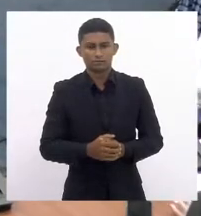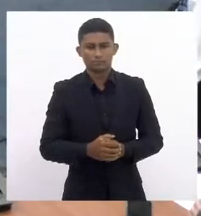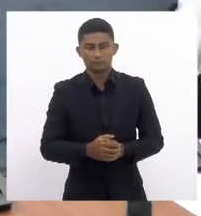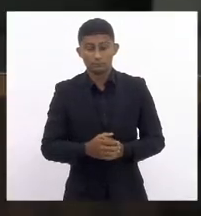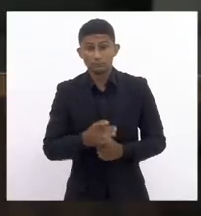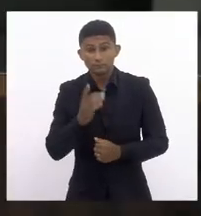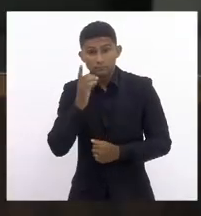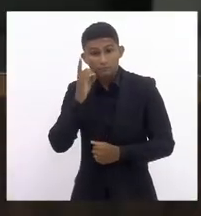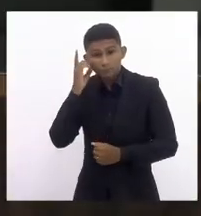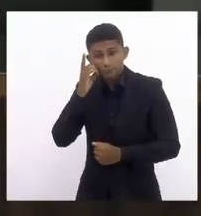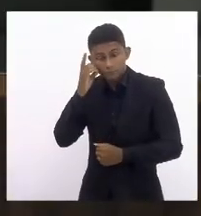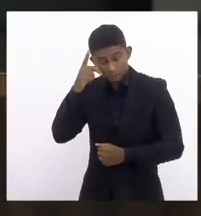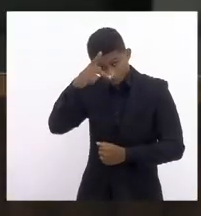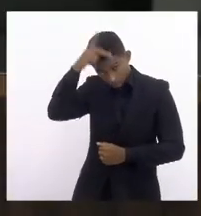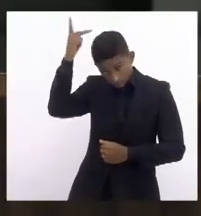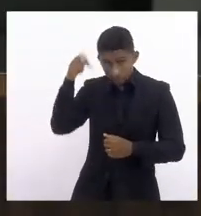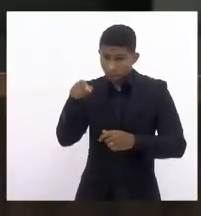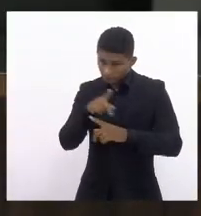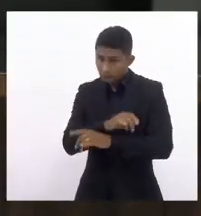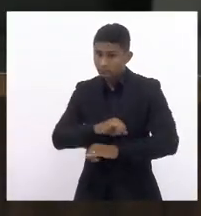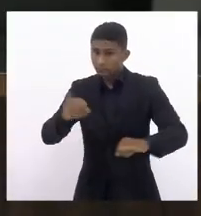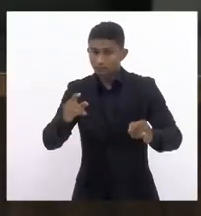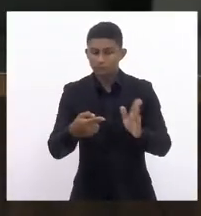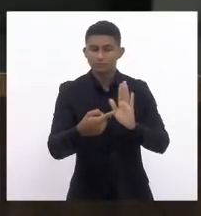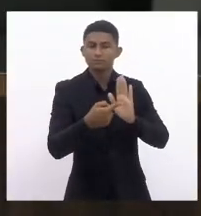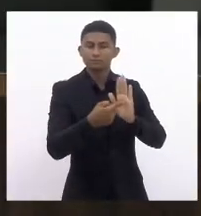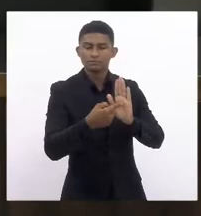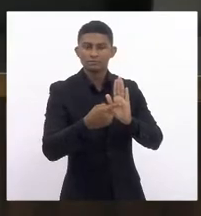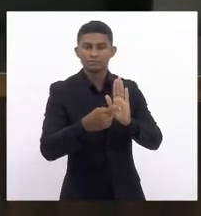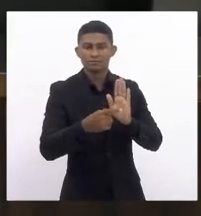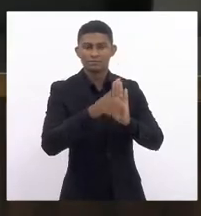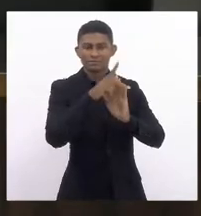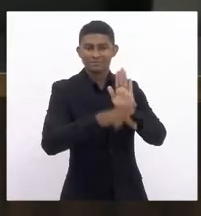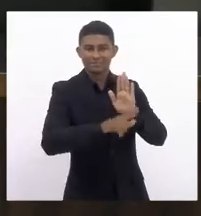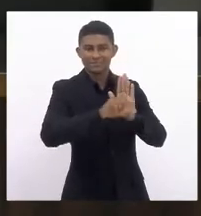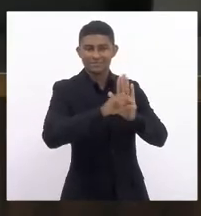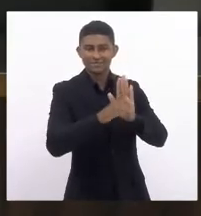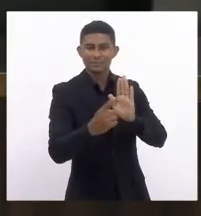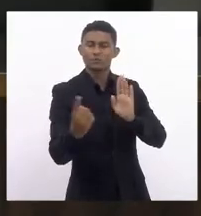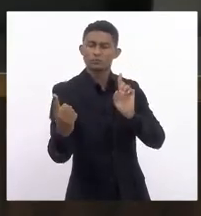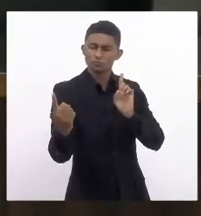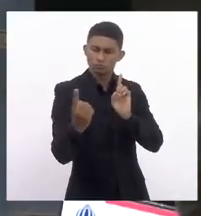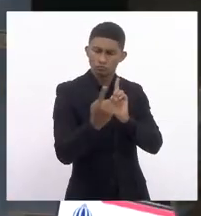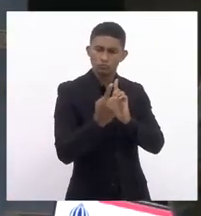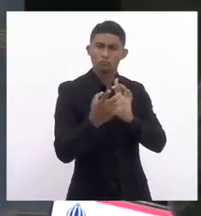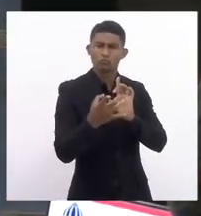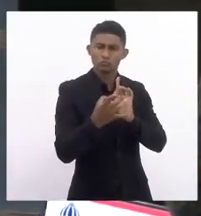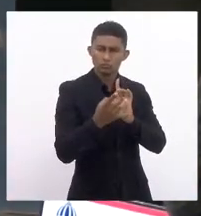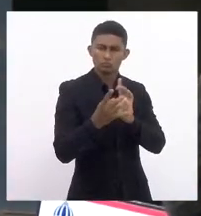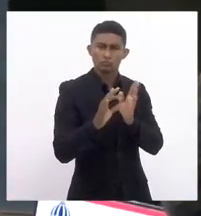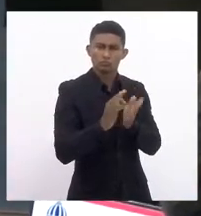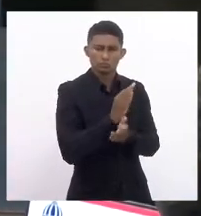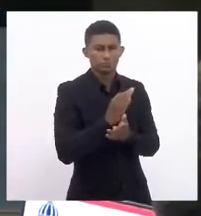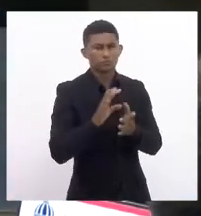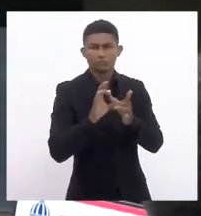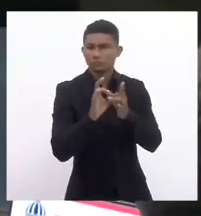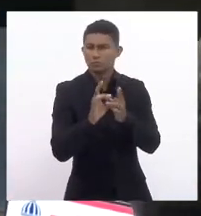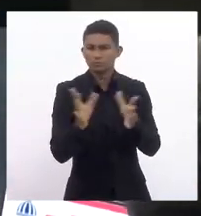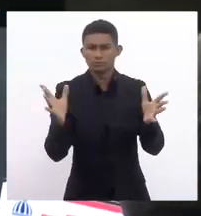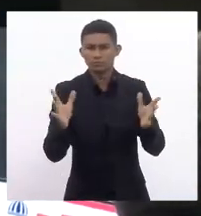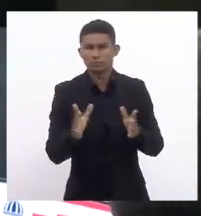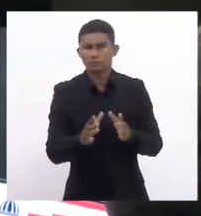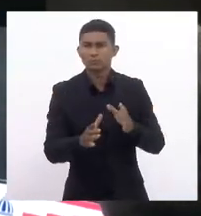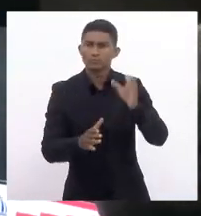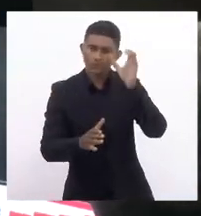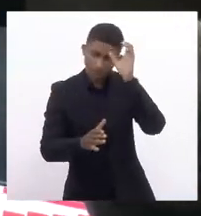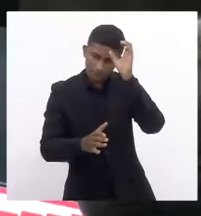Deputado Luiz Paulo abriu coautoria ao projeto dele. Então, por favor, Marquinhos. Deputada Tiaju,